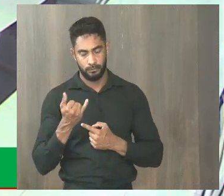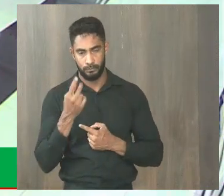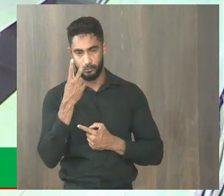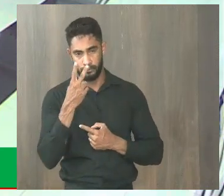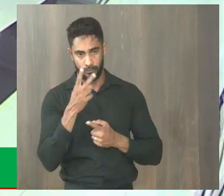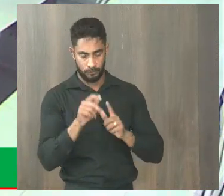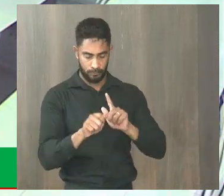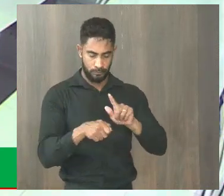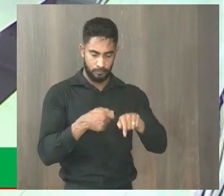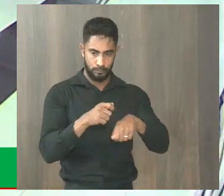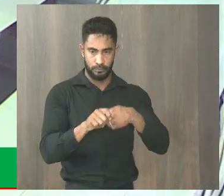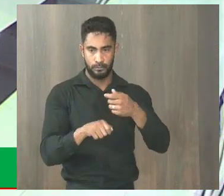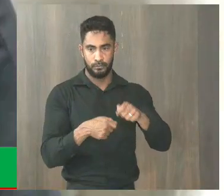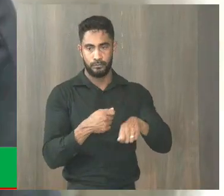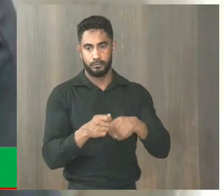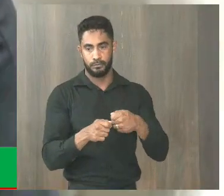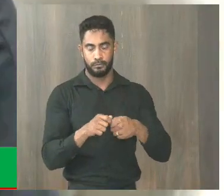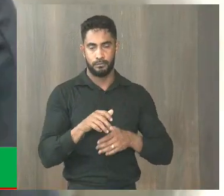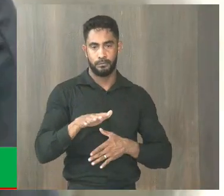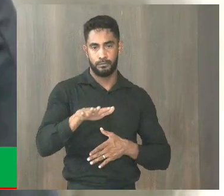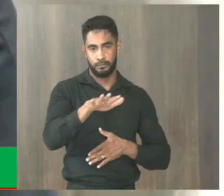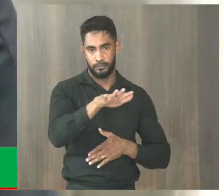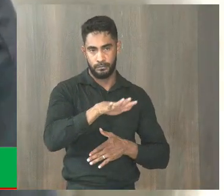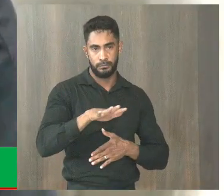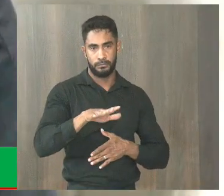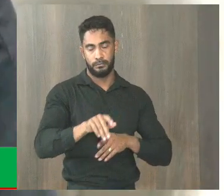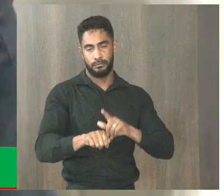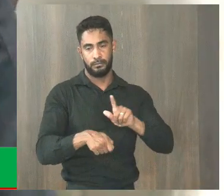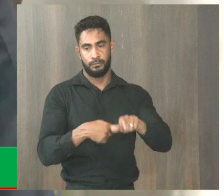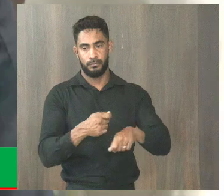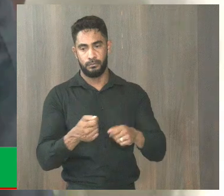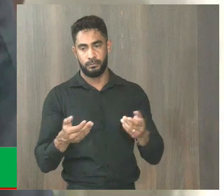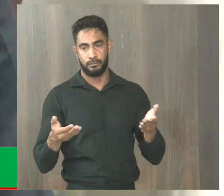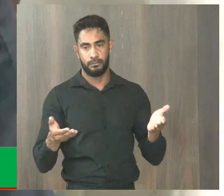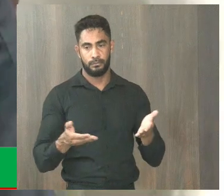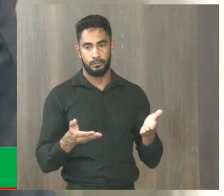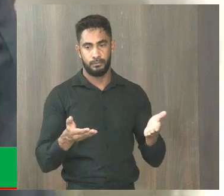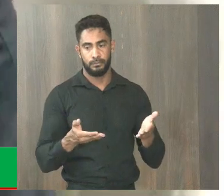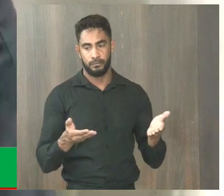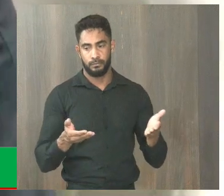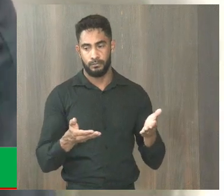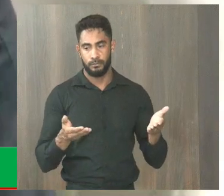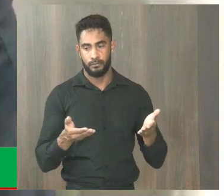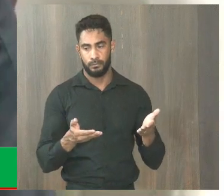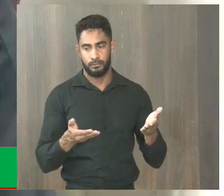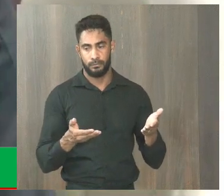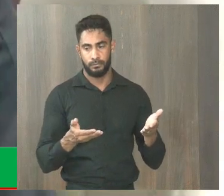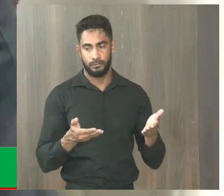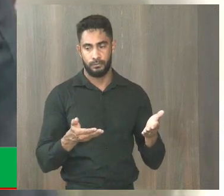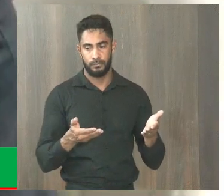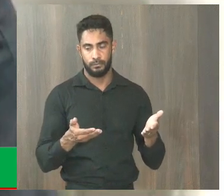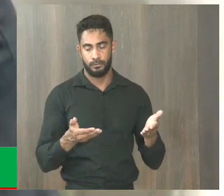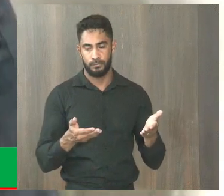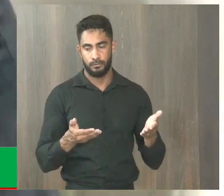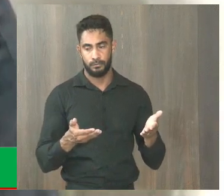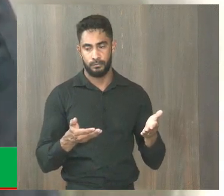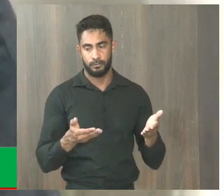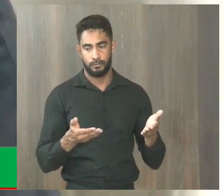comerciantes na área do comércio, que hoje atende e com